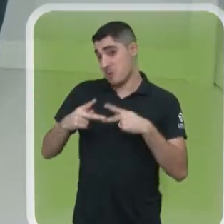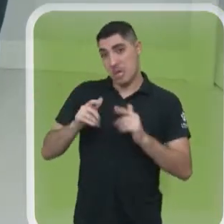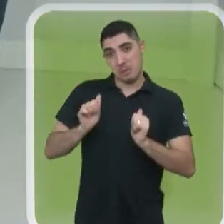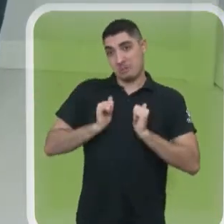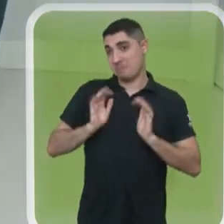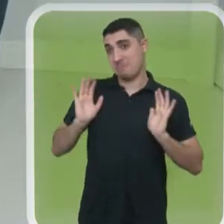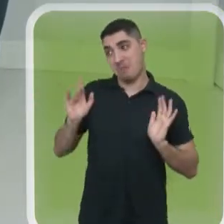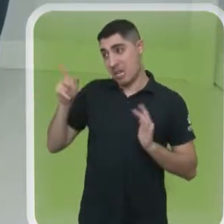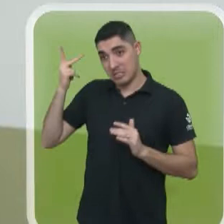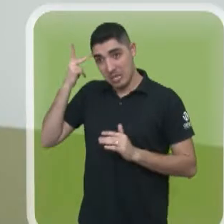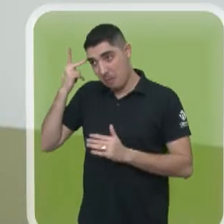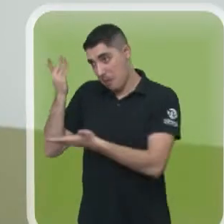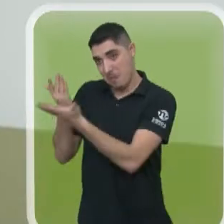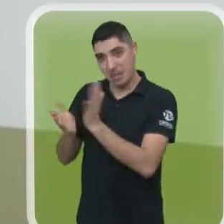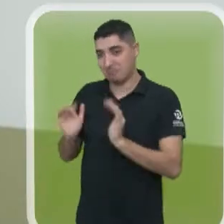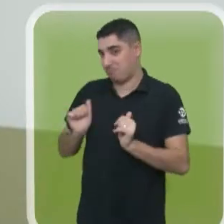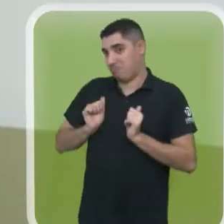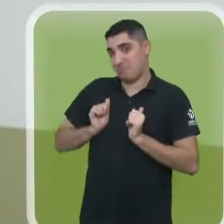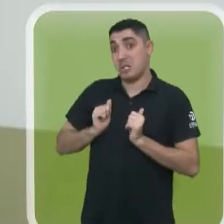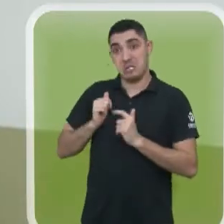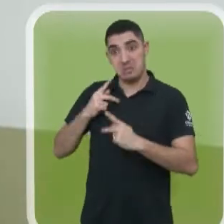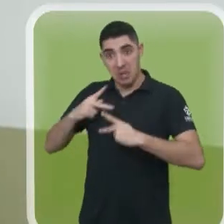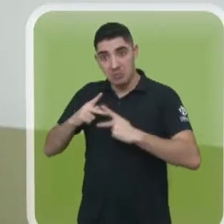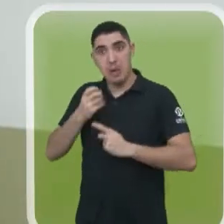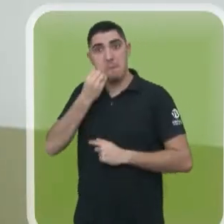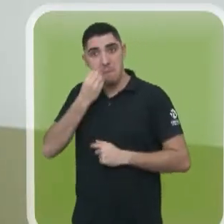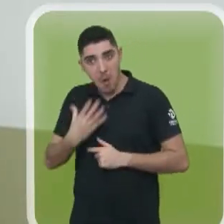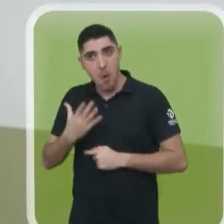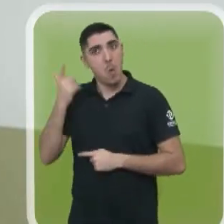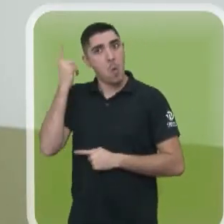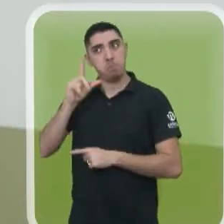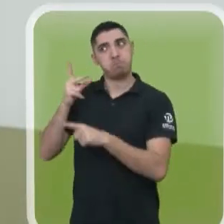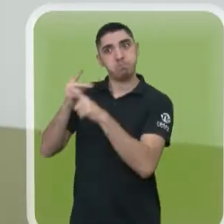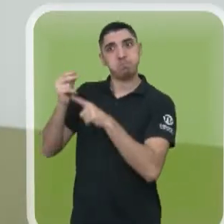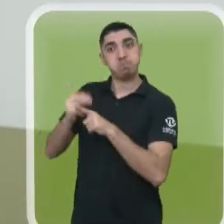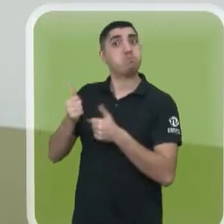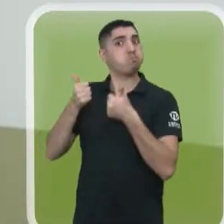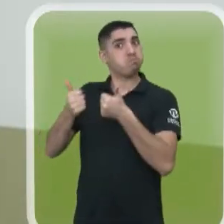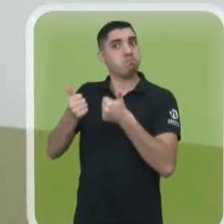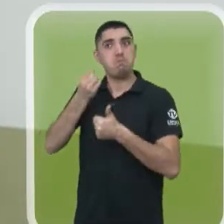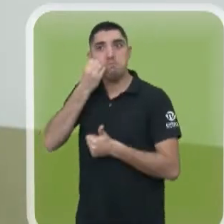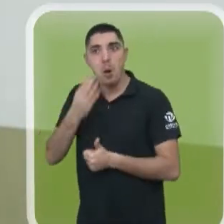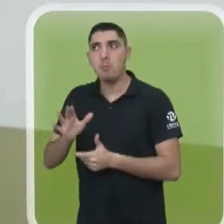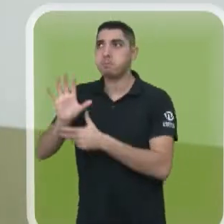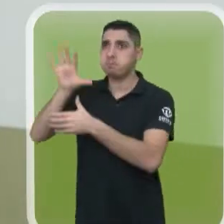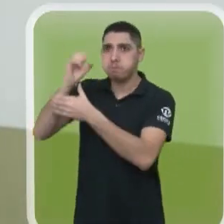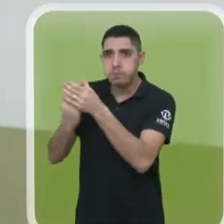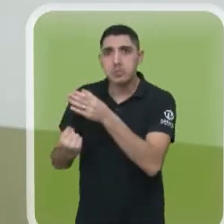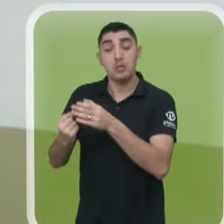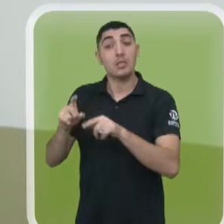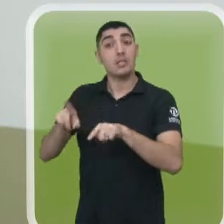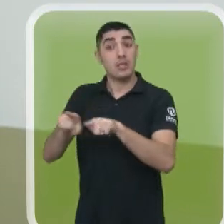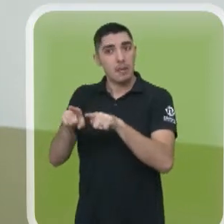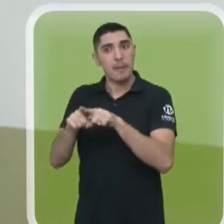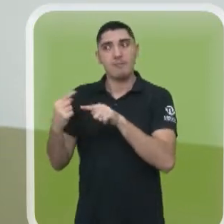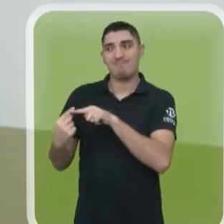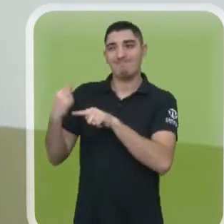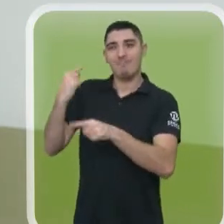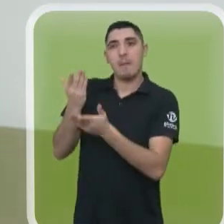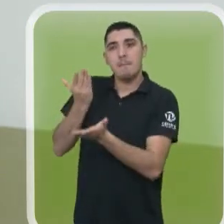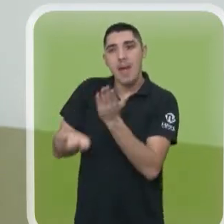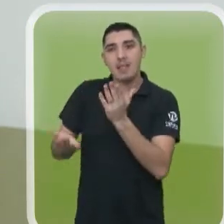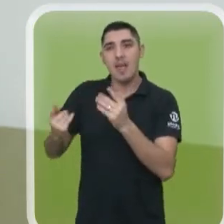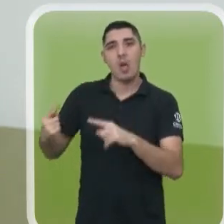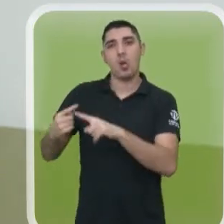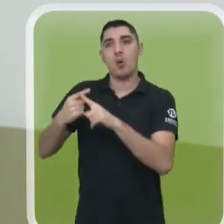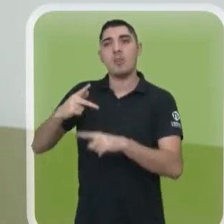memo do São Paulo e o seu José o resultado no São José foi muito bom foi muito expressivo principalmente vindo de uma derrota contra